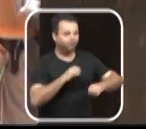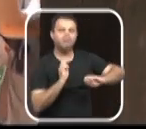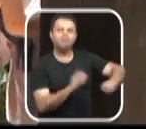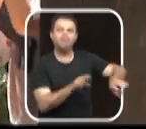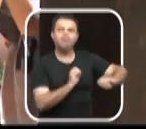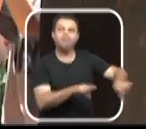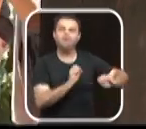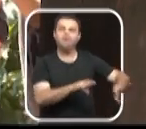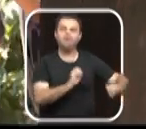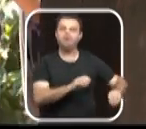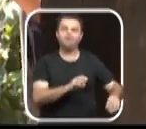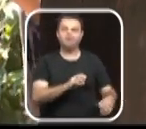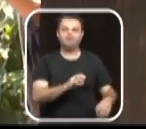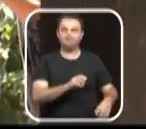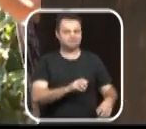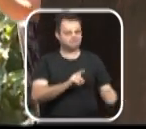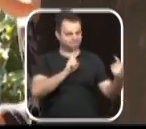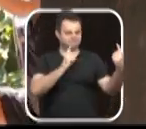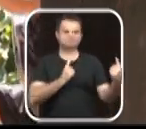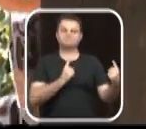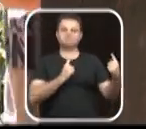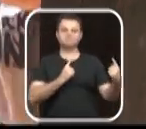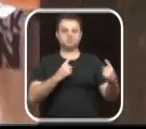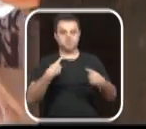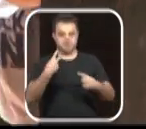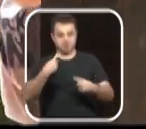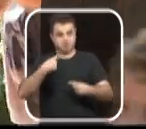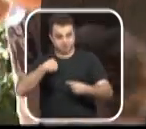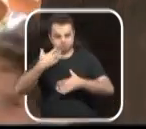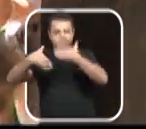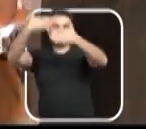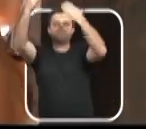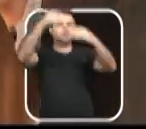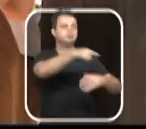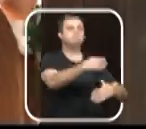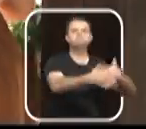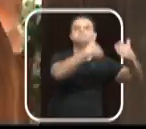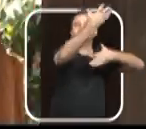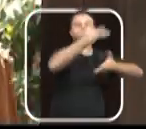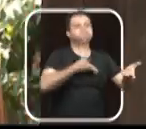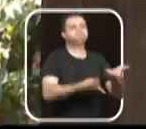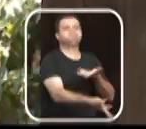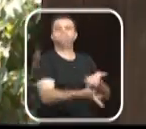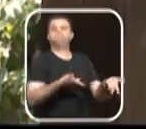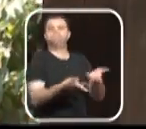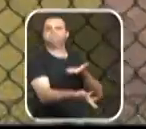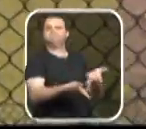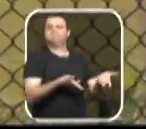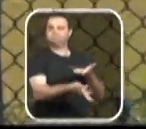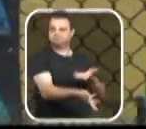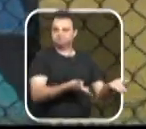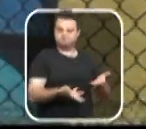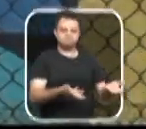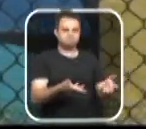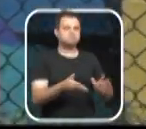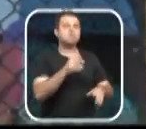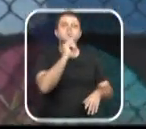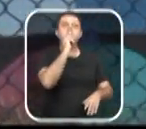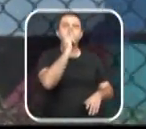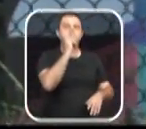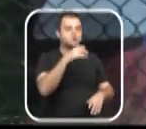são protagonistas, os dois estão desenvolvendo aquela relação, né? Então é muito importante olhar de forma igual para